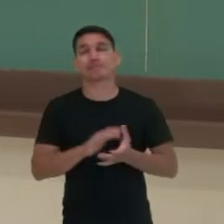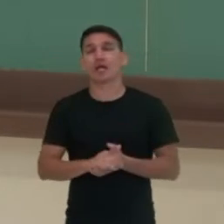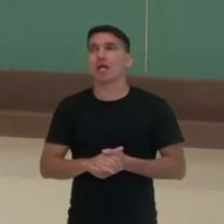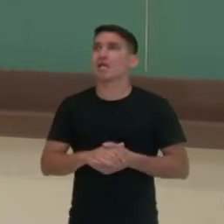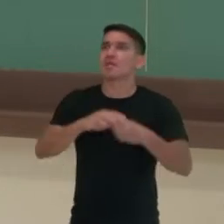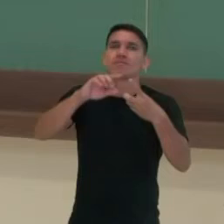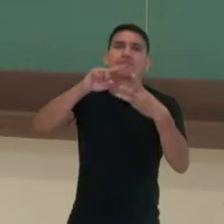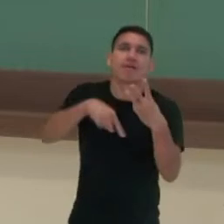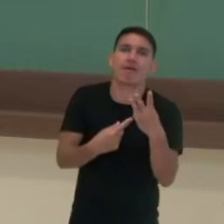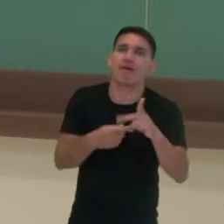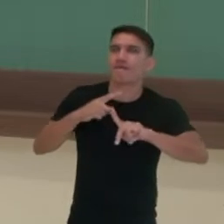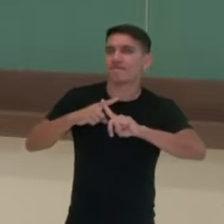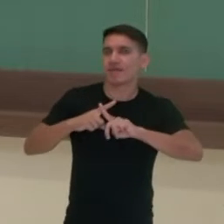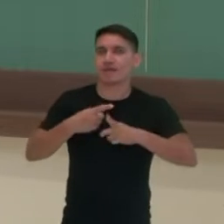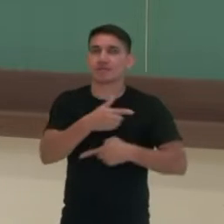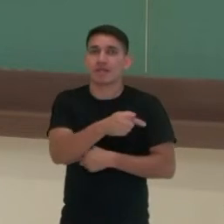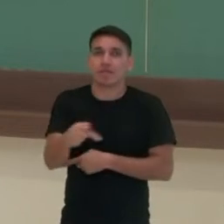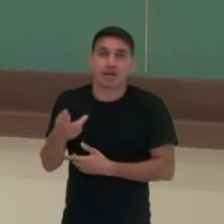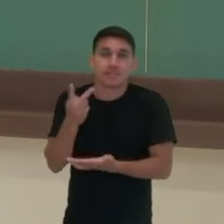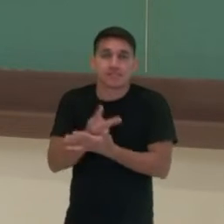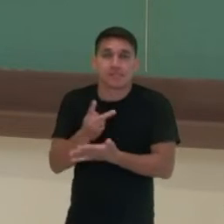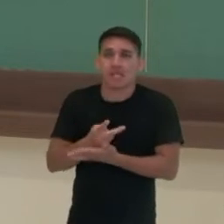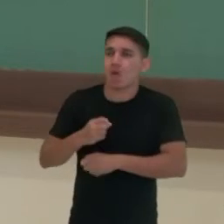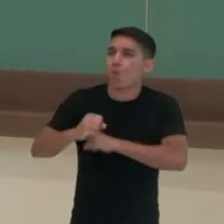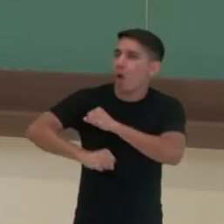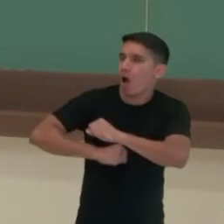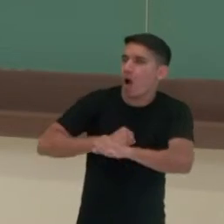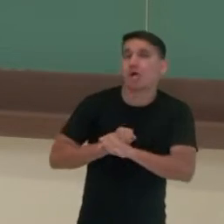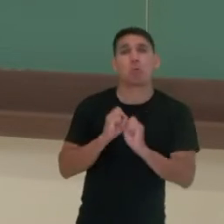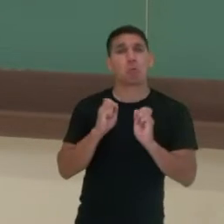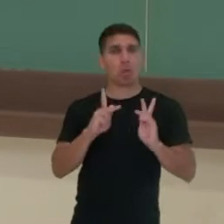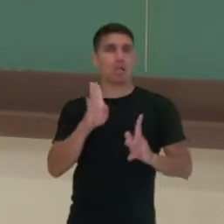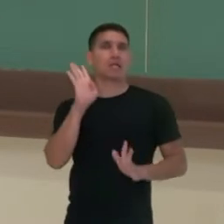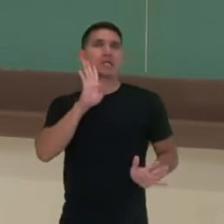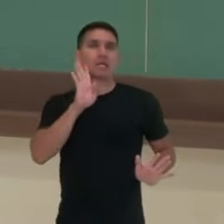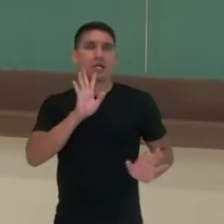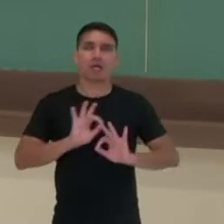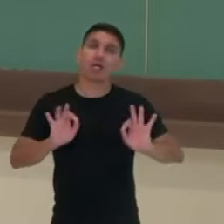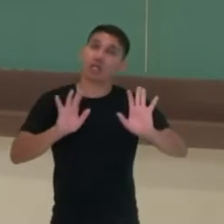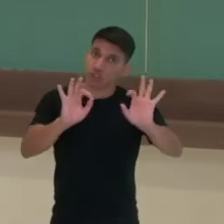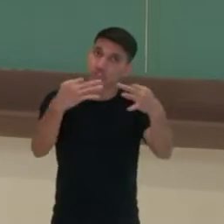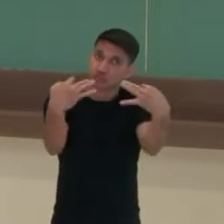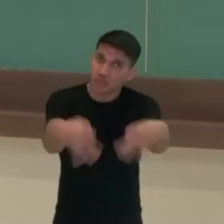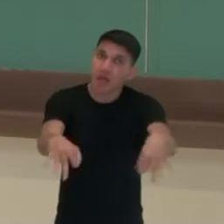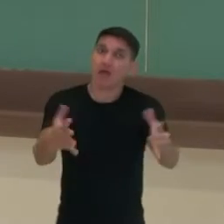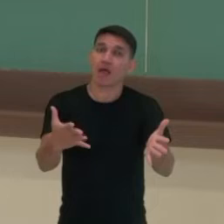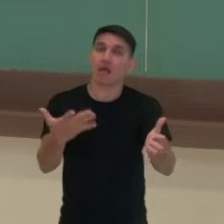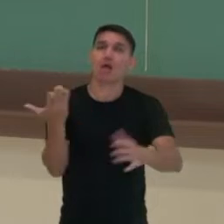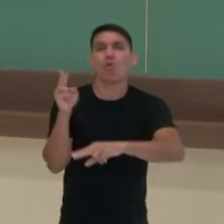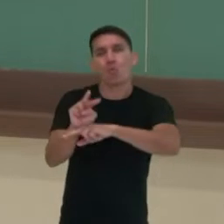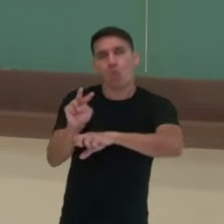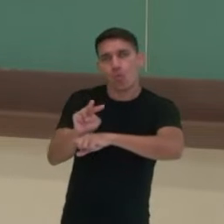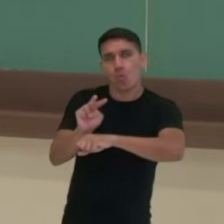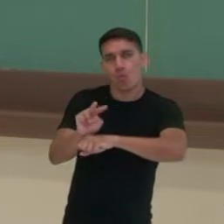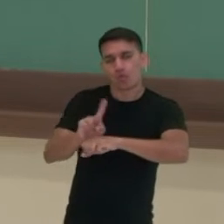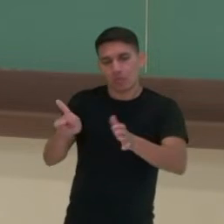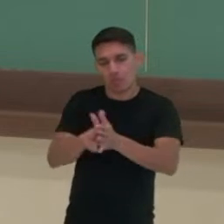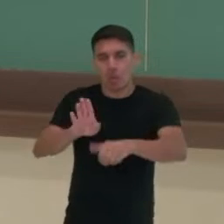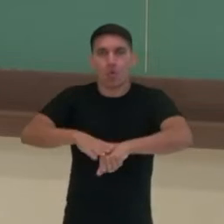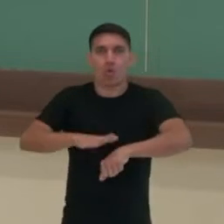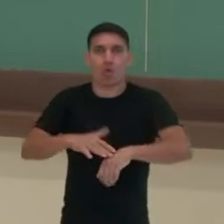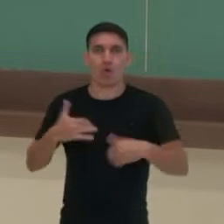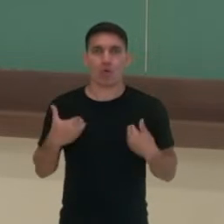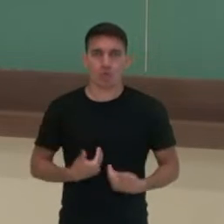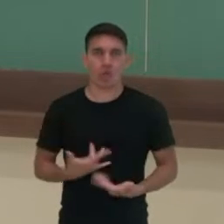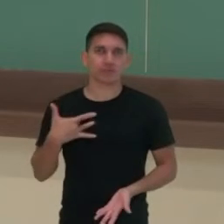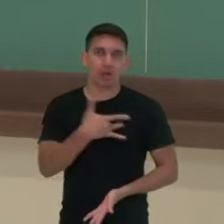semana, toda vez, né? Todo o ano inteiro. Legal, tá? É uma manutenção, ela está cuidando do corpo dela, tá? Da